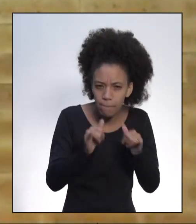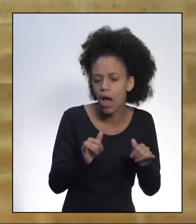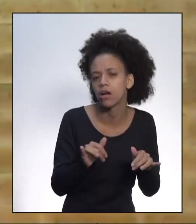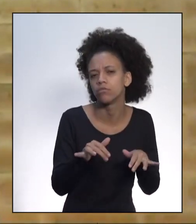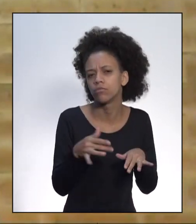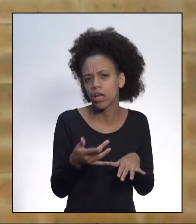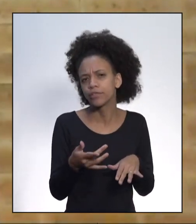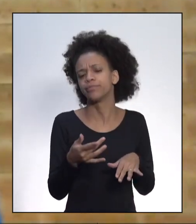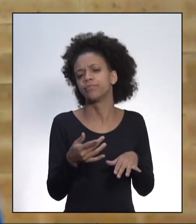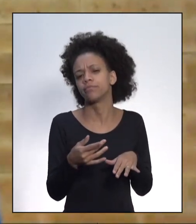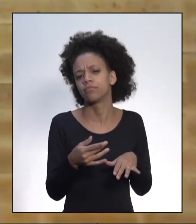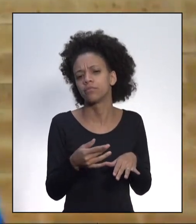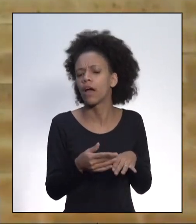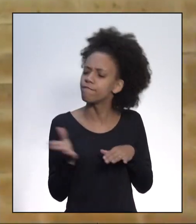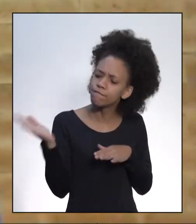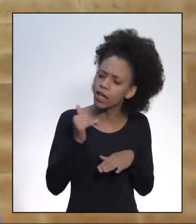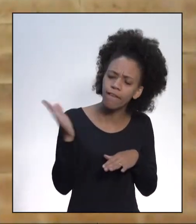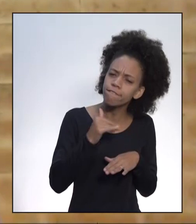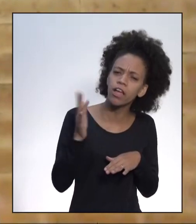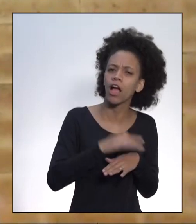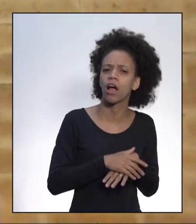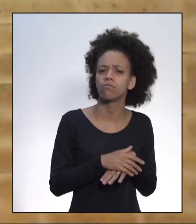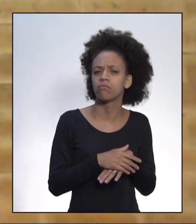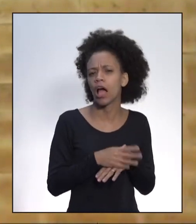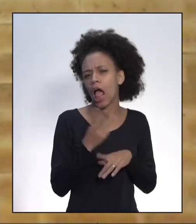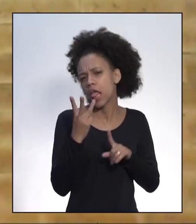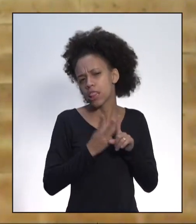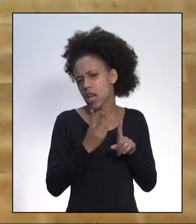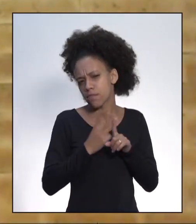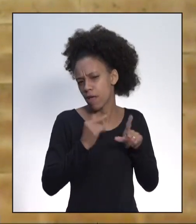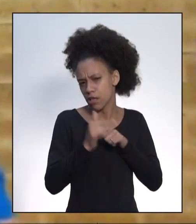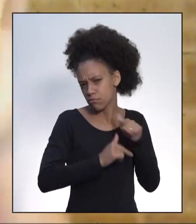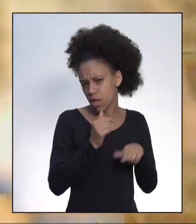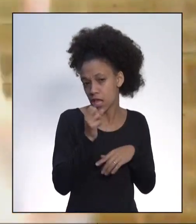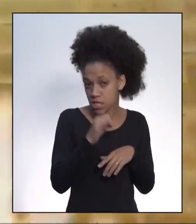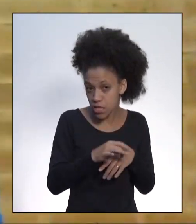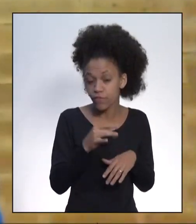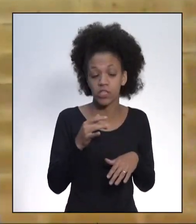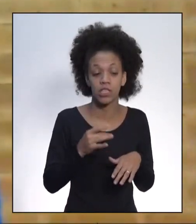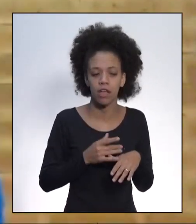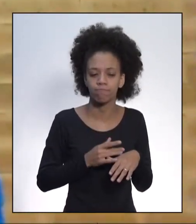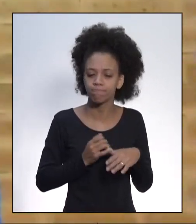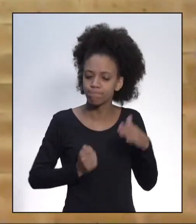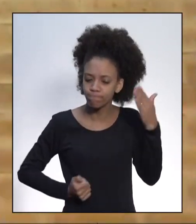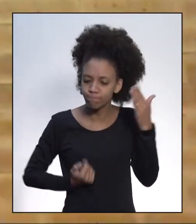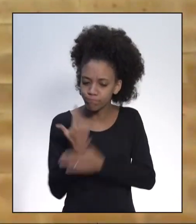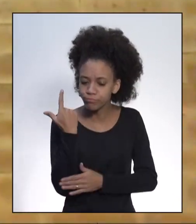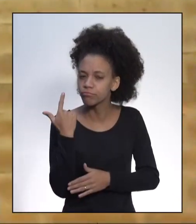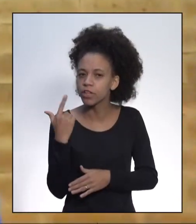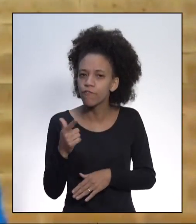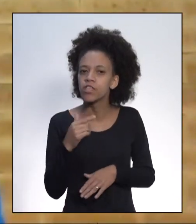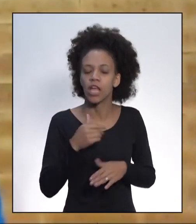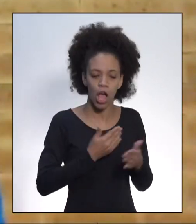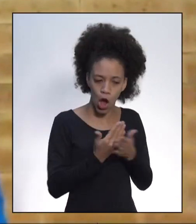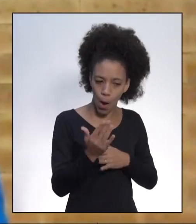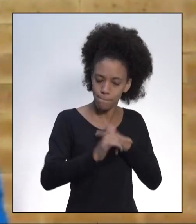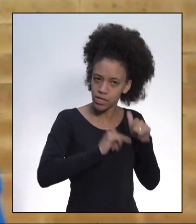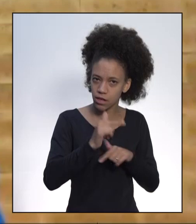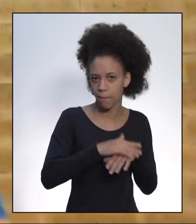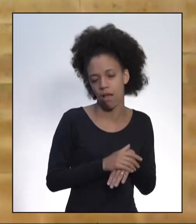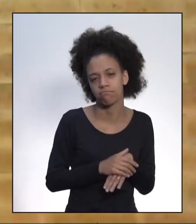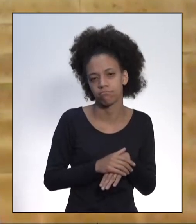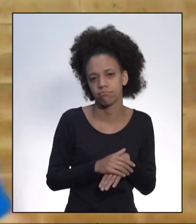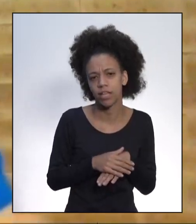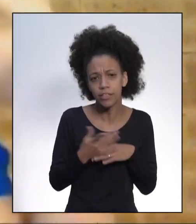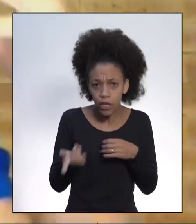para ele. Falei, cara, vem aqui, vou te dar 3 meses, se você conseguir fechar um negócio em 3 meses, você começa a trabalhar com a gente.